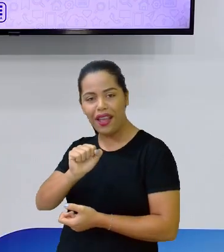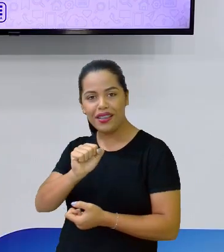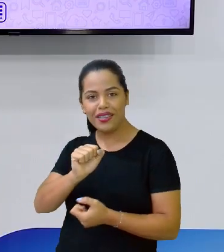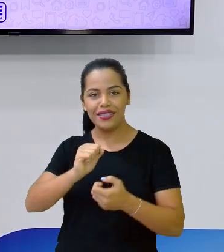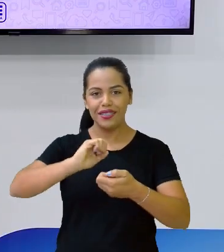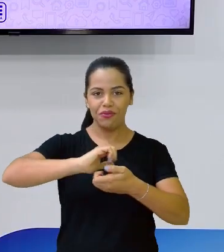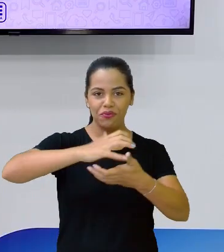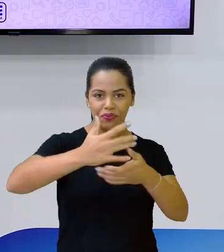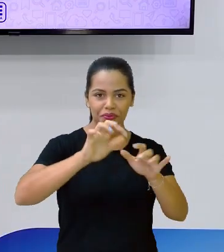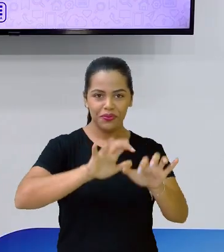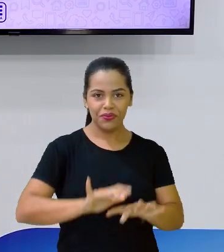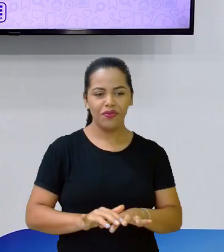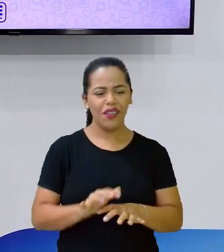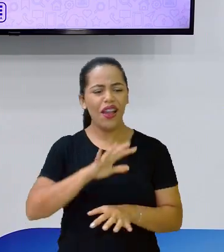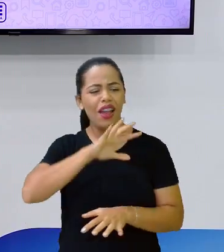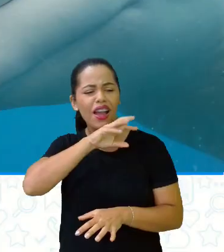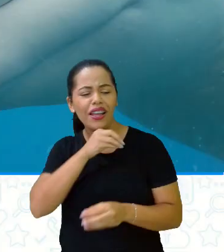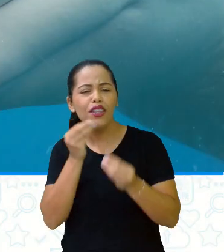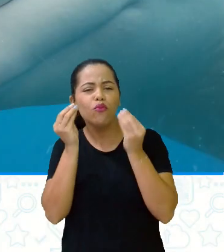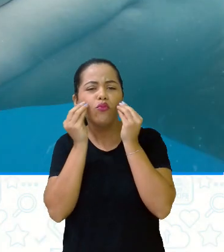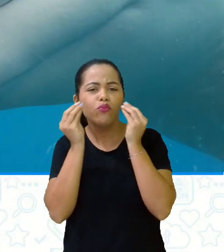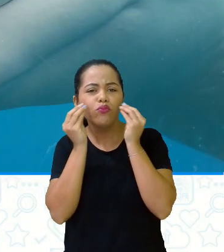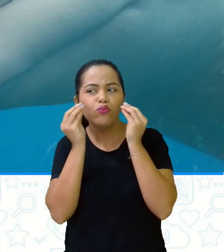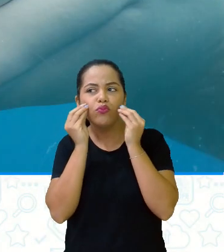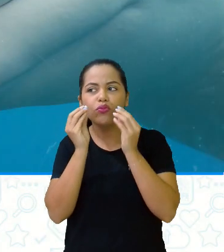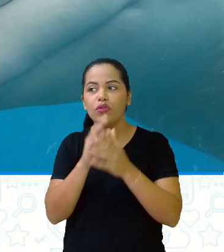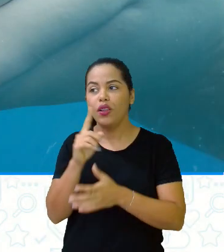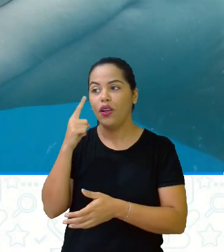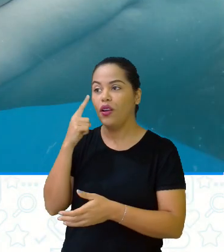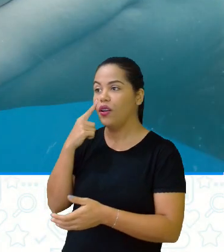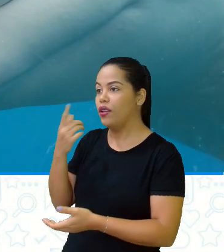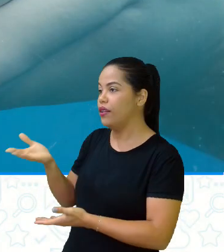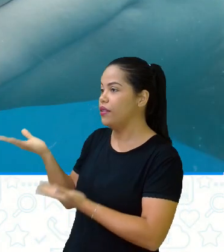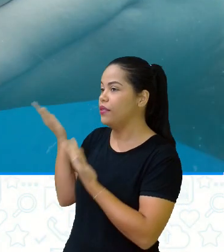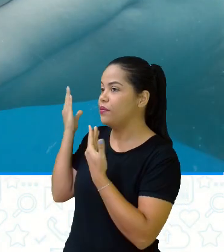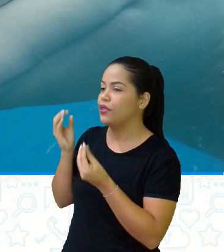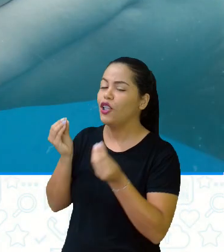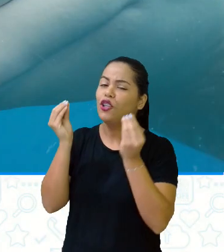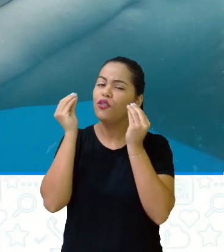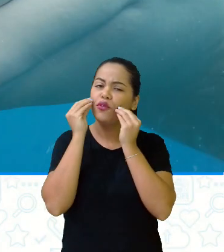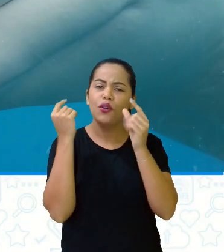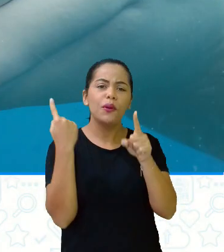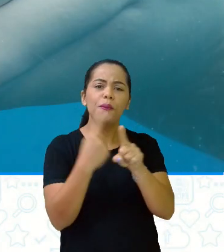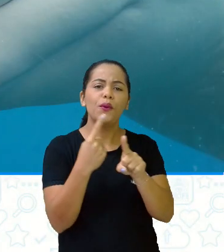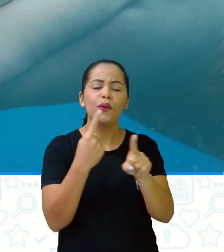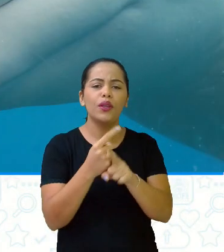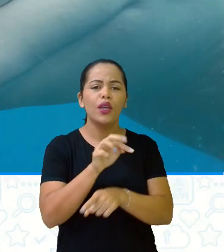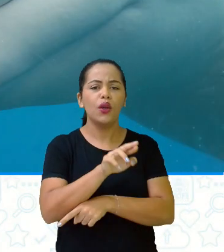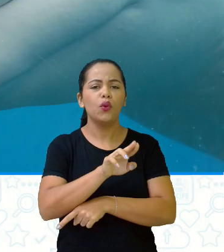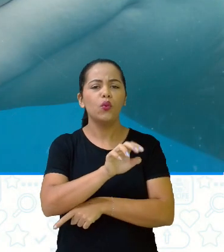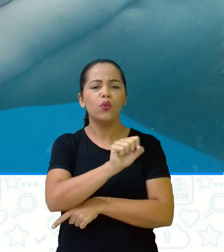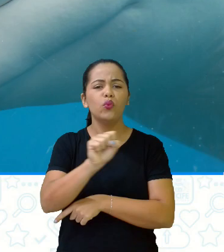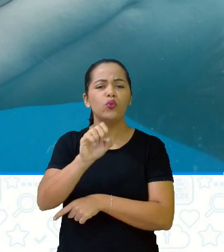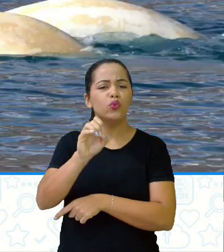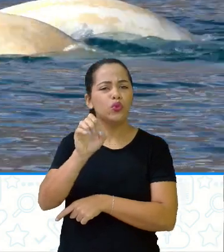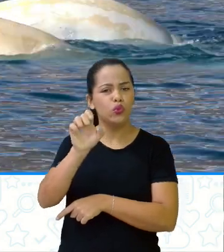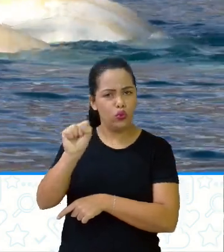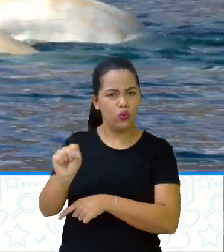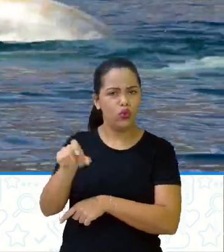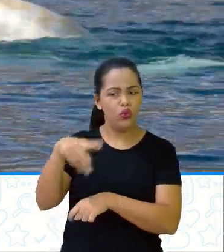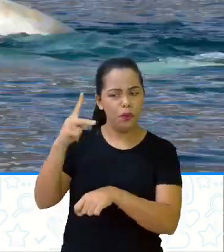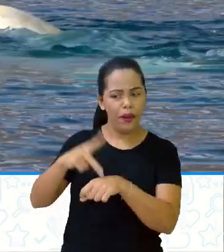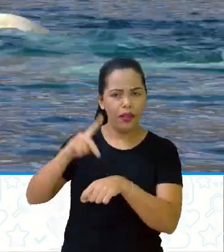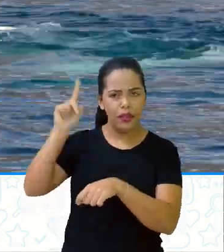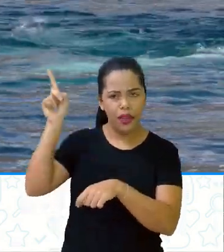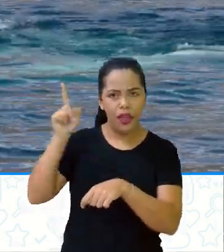Ah, olha só, gente. Por quê? Olha ela rindo ali, que bonitinha. Por que foram os russos que batizaram esse animal? Só para